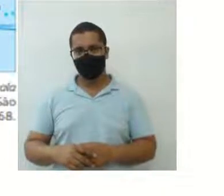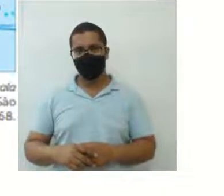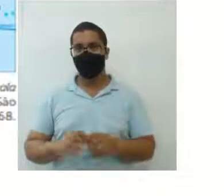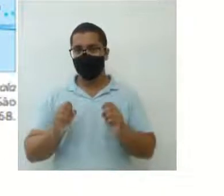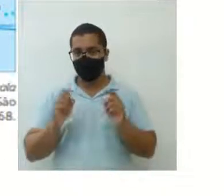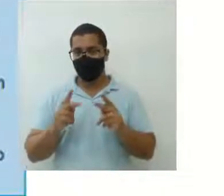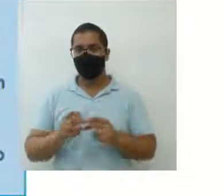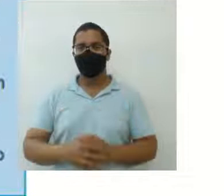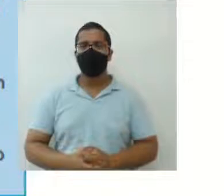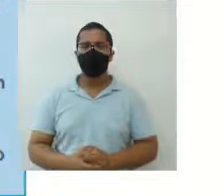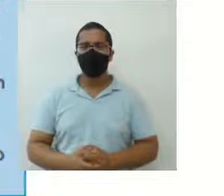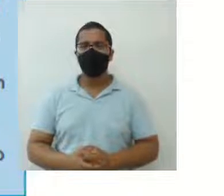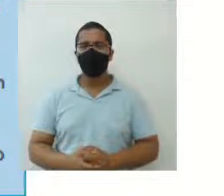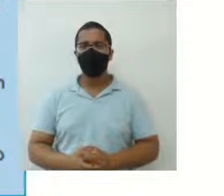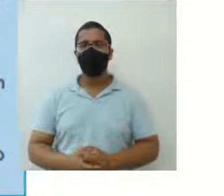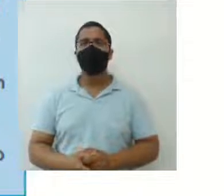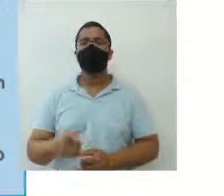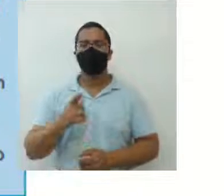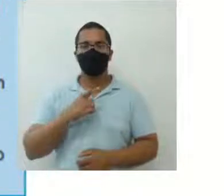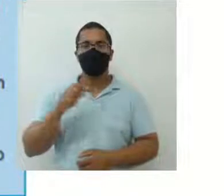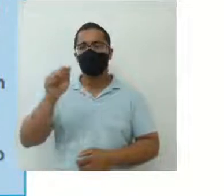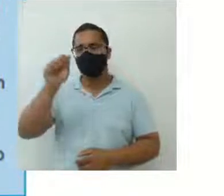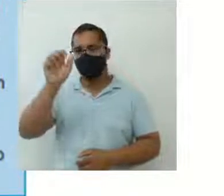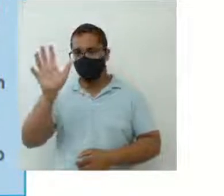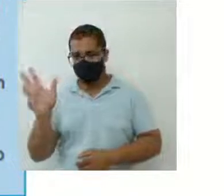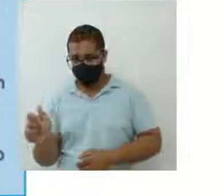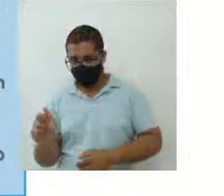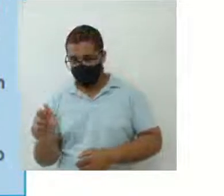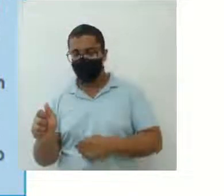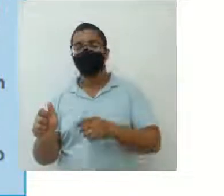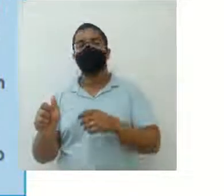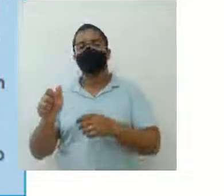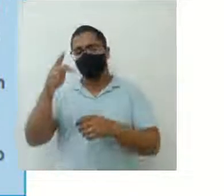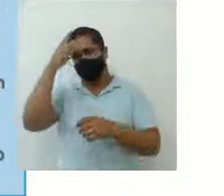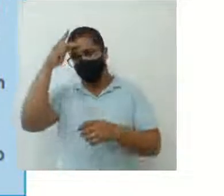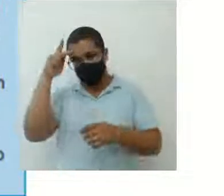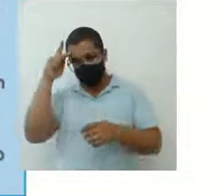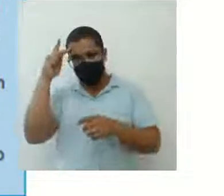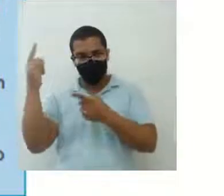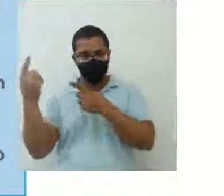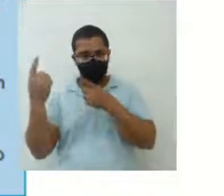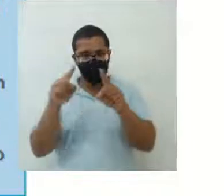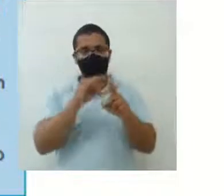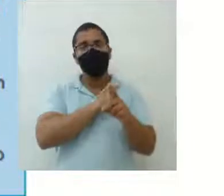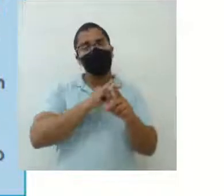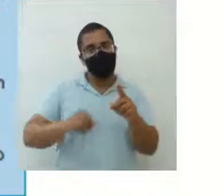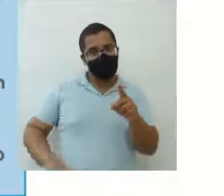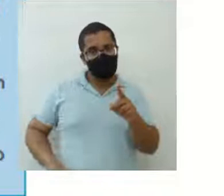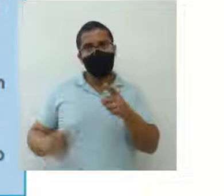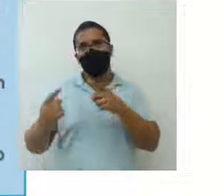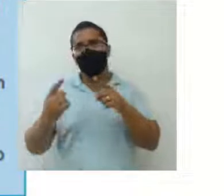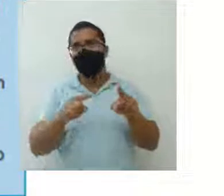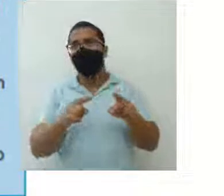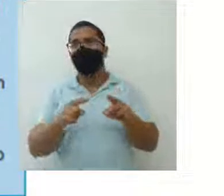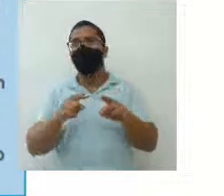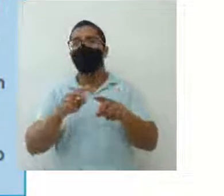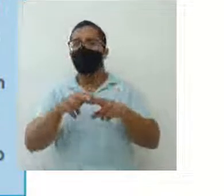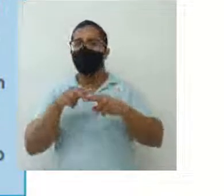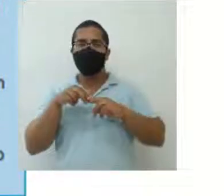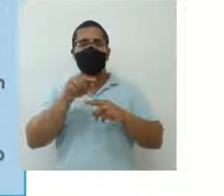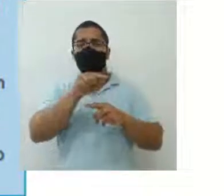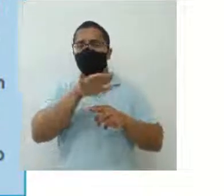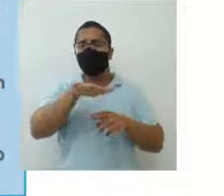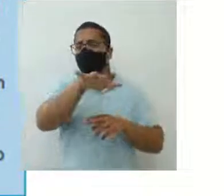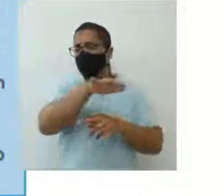para vocês. Então nós vamos ter africanos contra o imperialismo, né? Então diante de que da